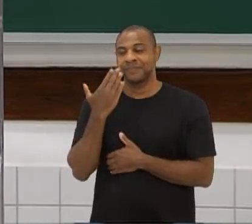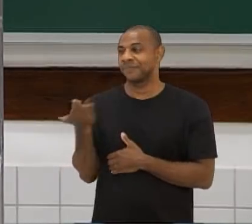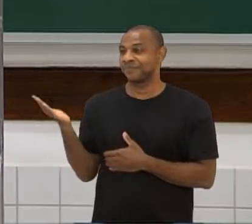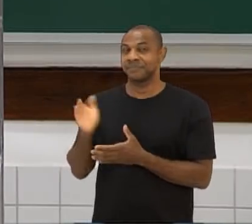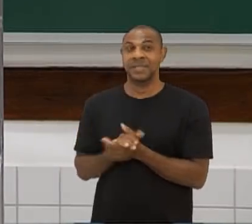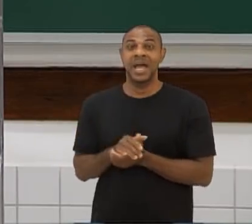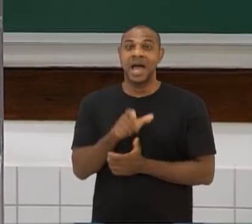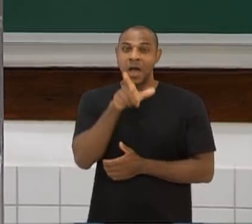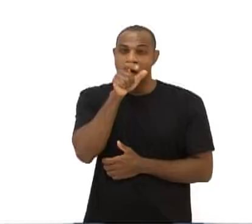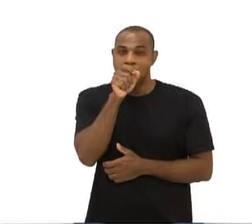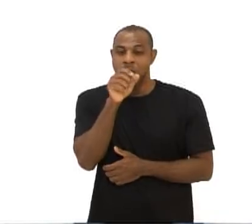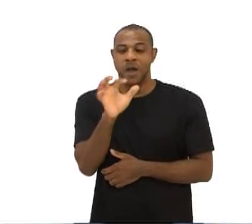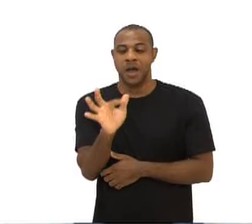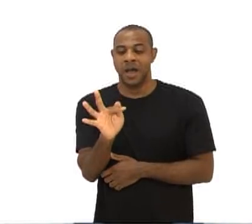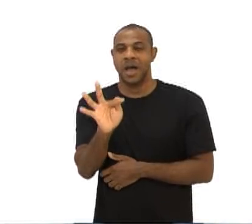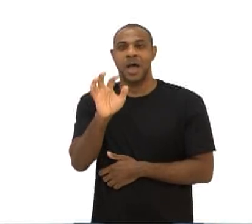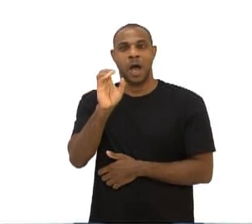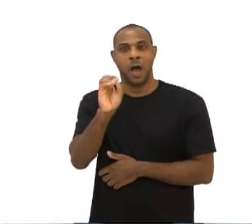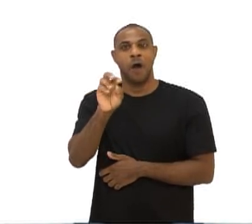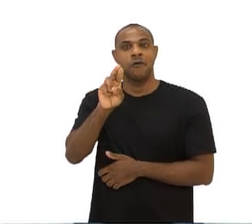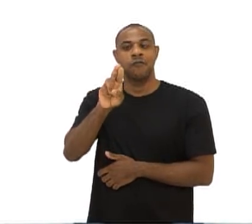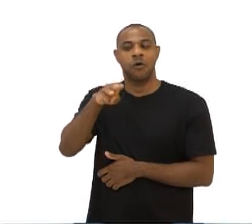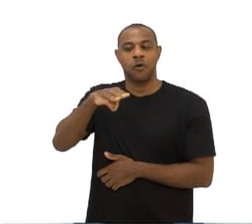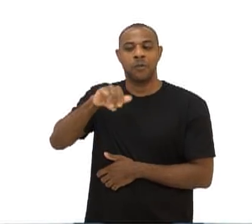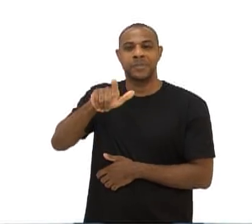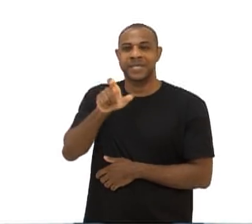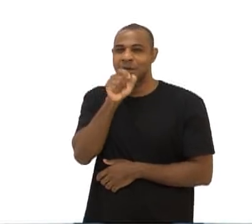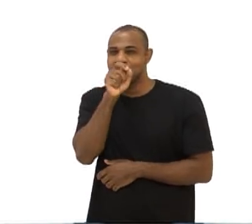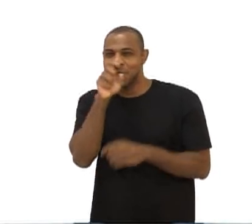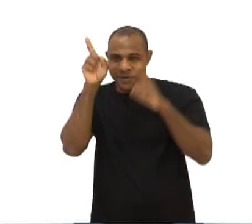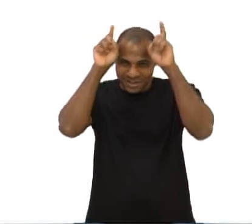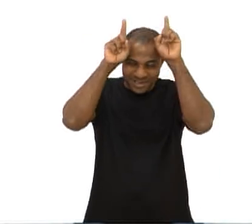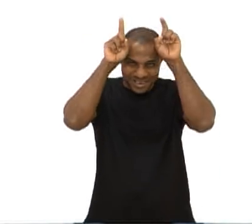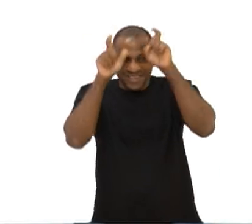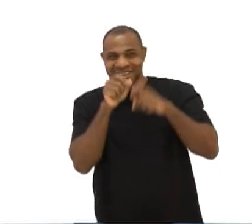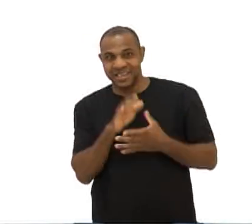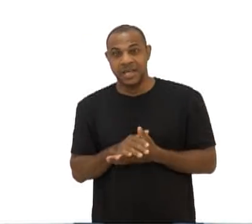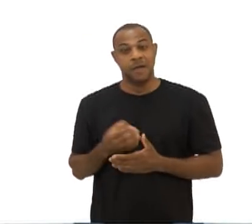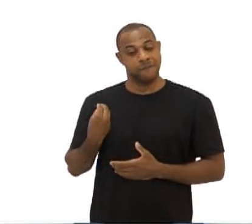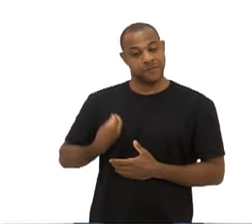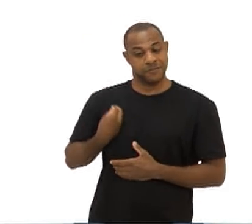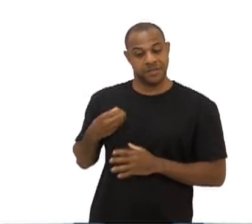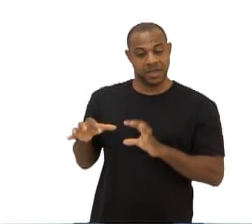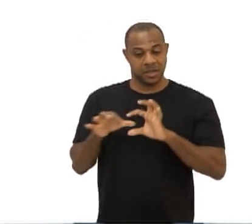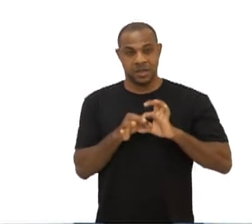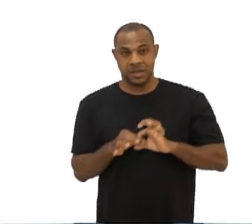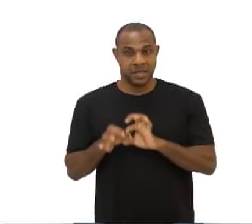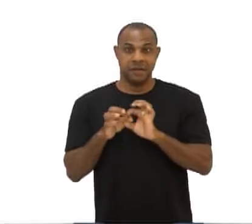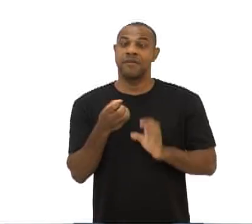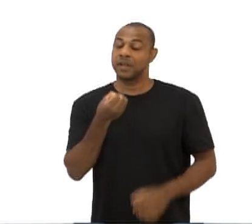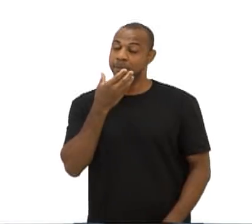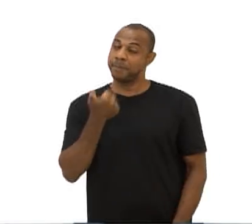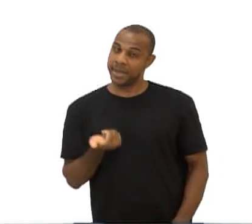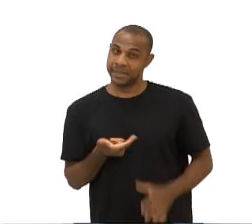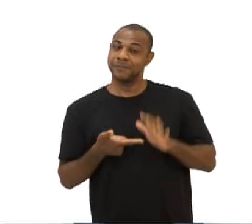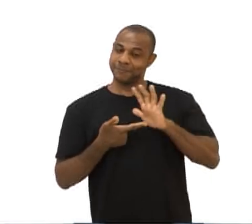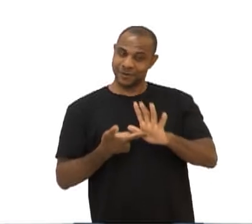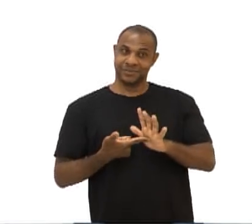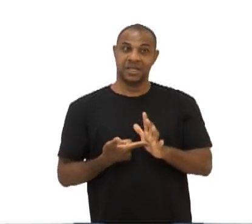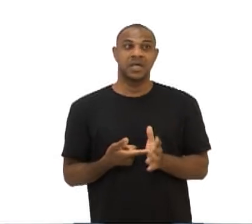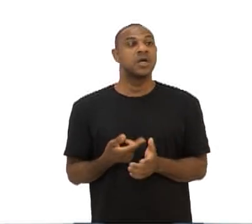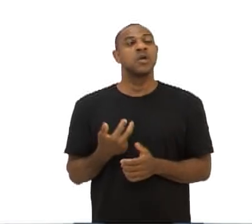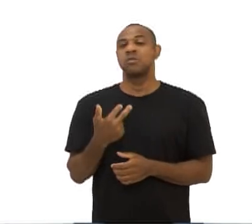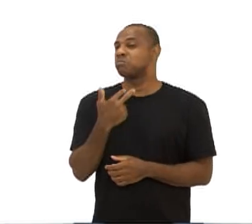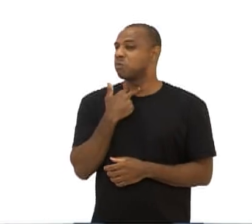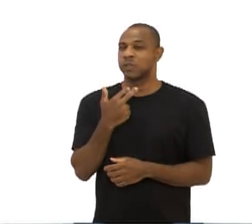As formigas nos ensinam que viver em harmonia faz bem. Não devemos